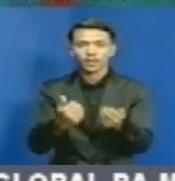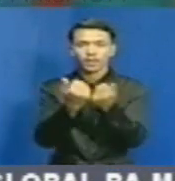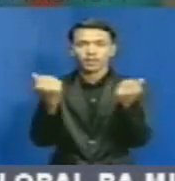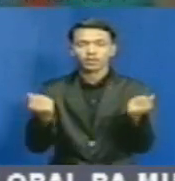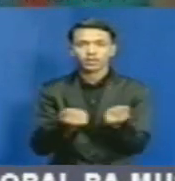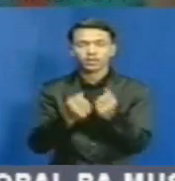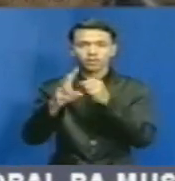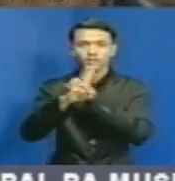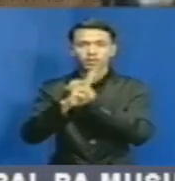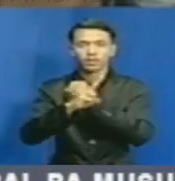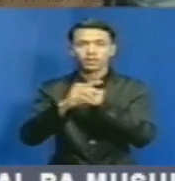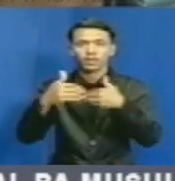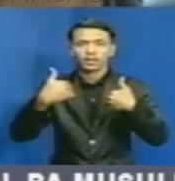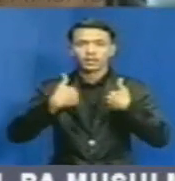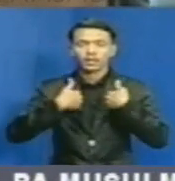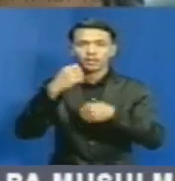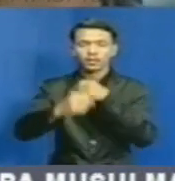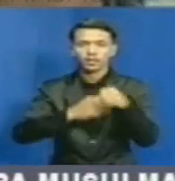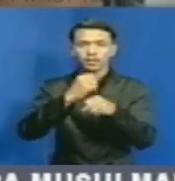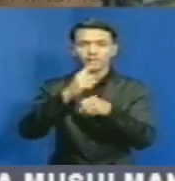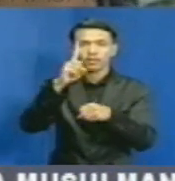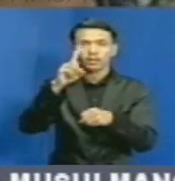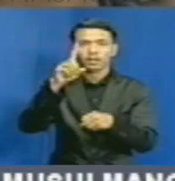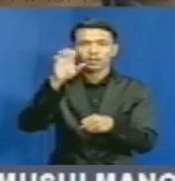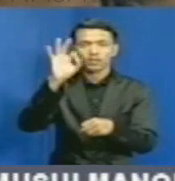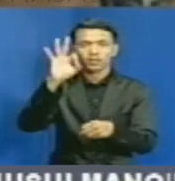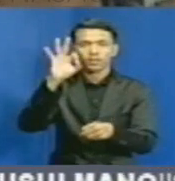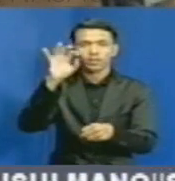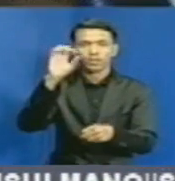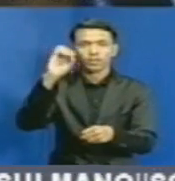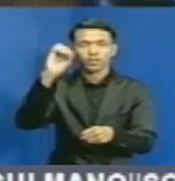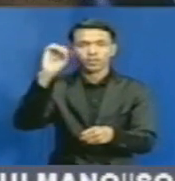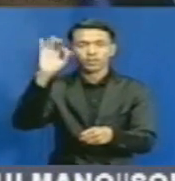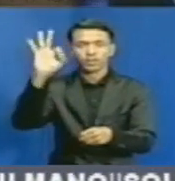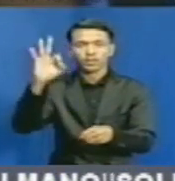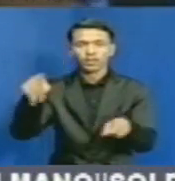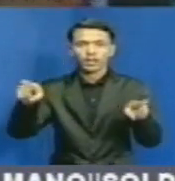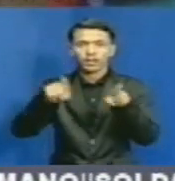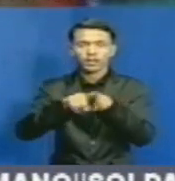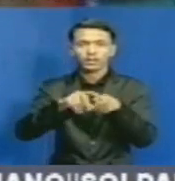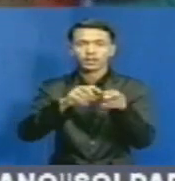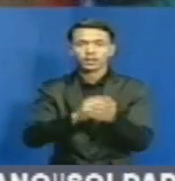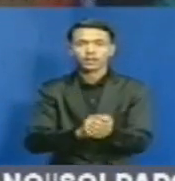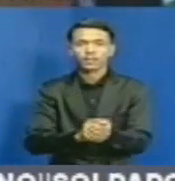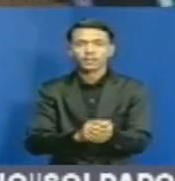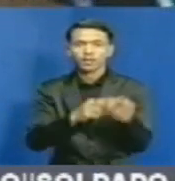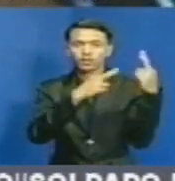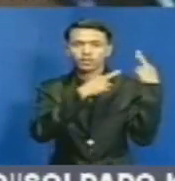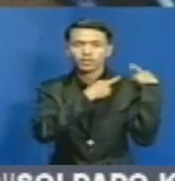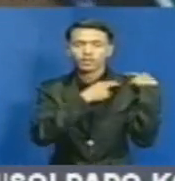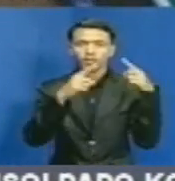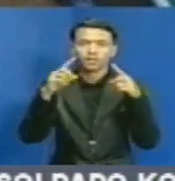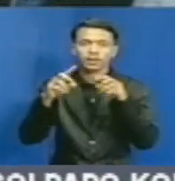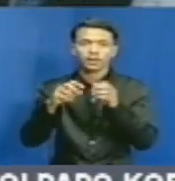Associação Vítima, né? Estabelece Tinan Rihun Ruasia, Ronia Papel Nudar Matan, Tilum no Ibu, ba